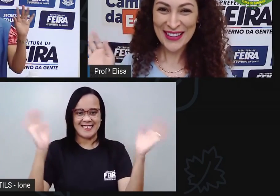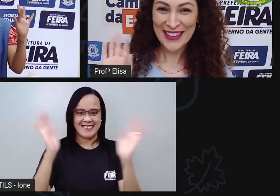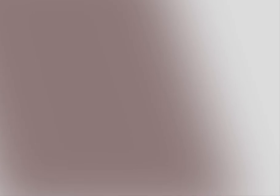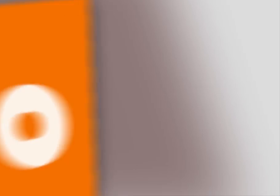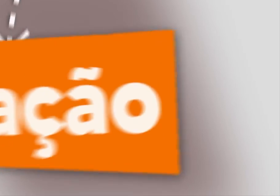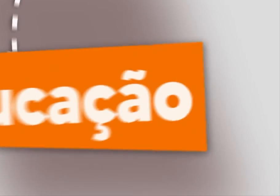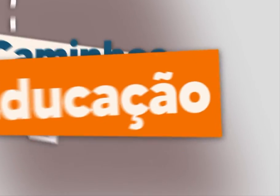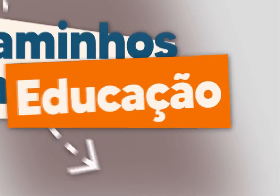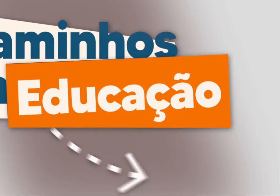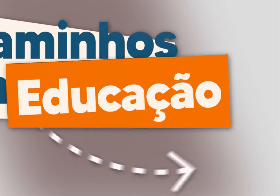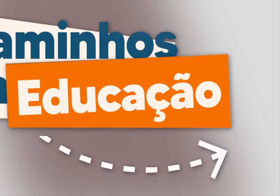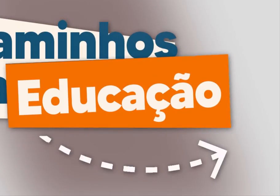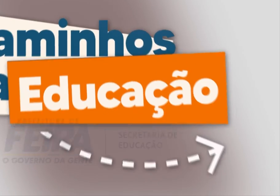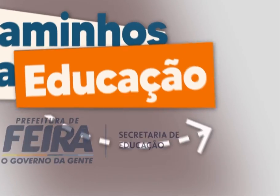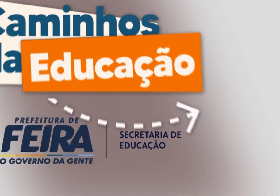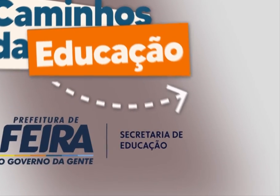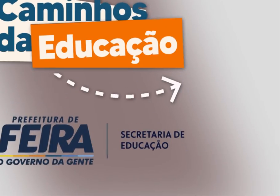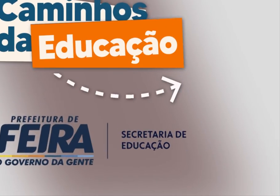E aí